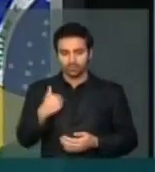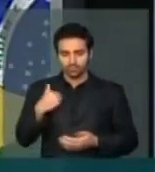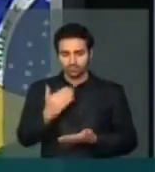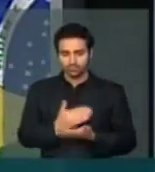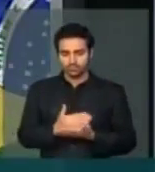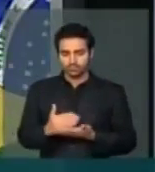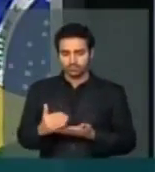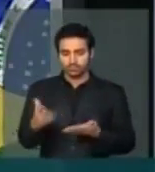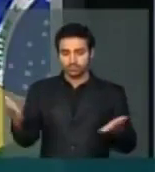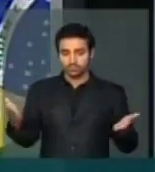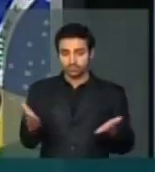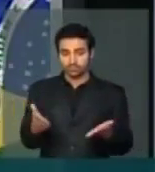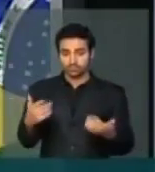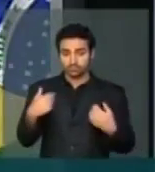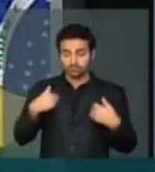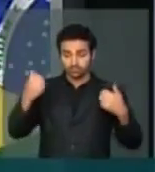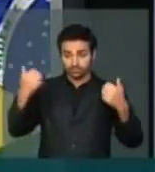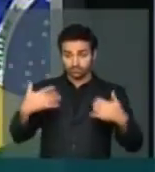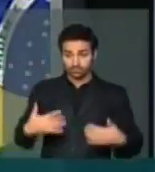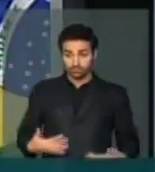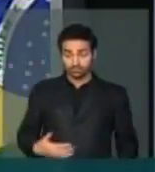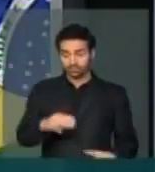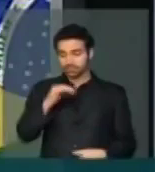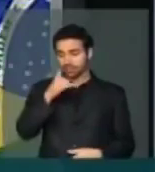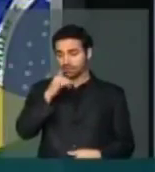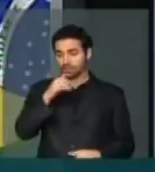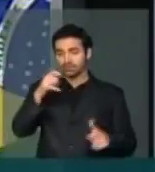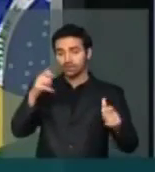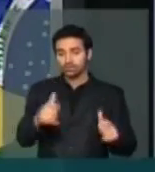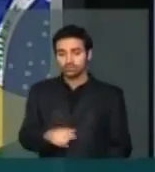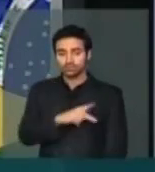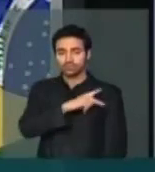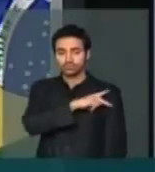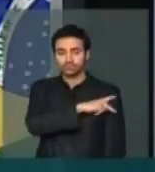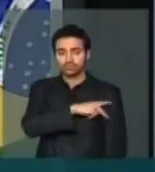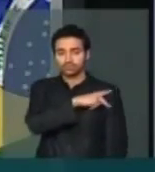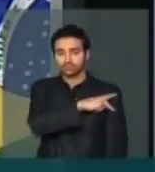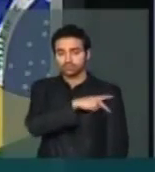sobre energia no Piauí.